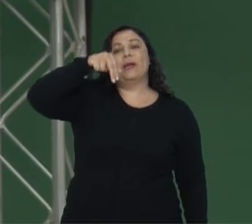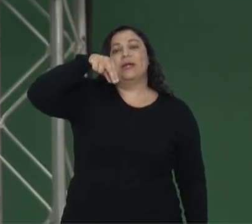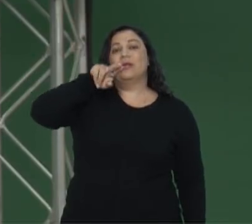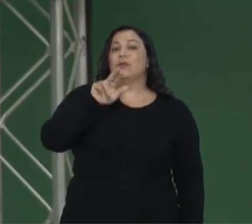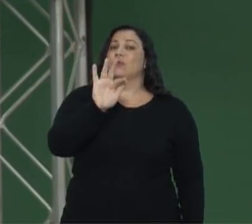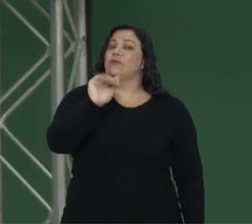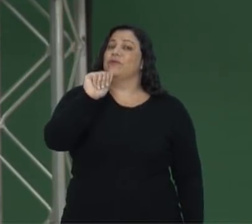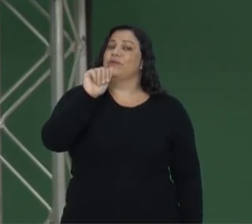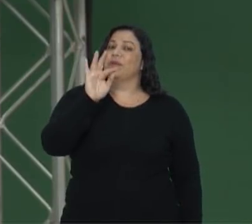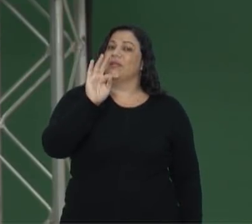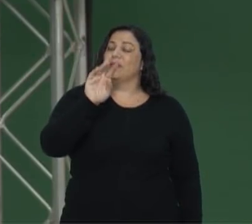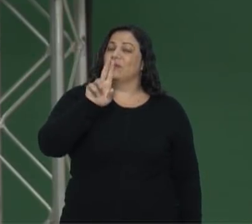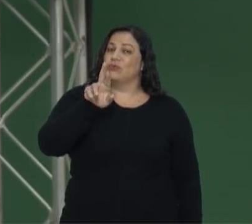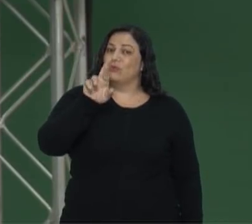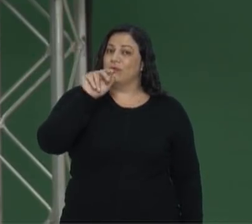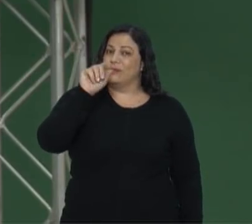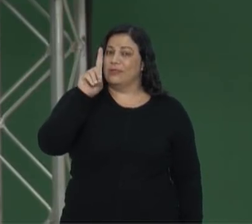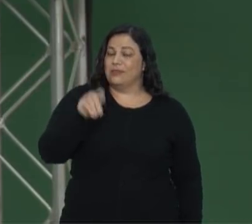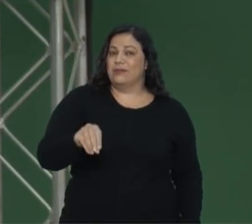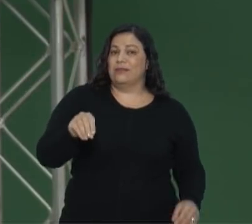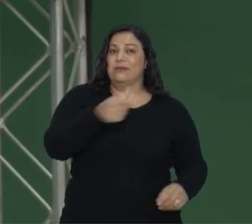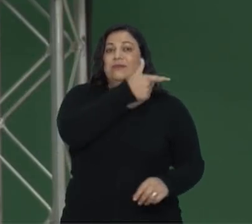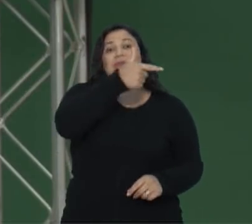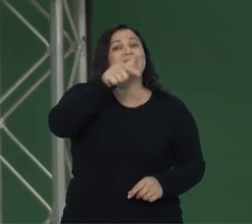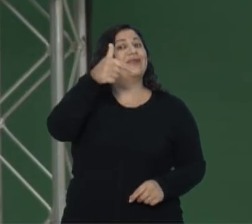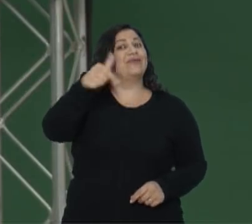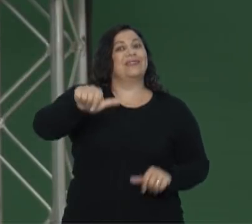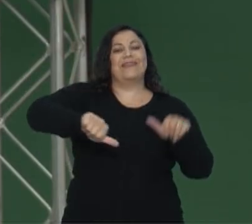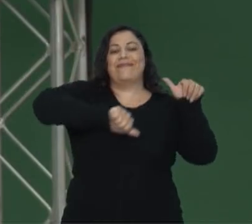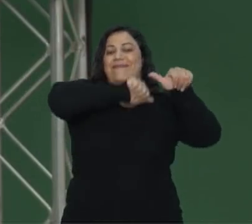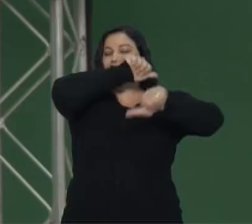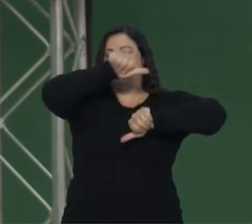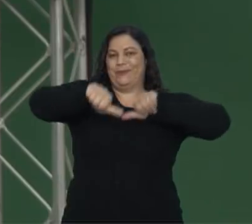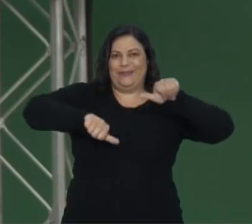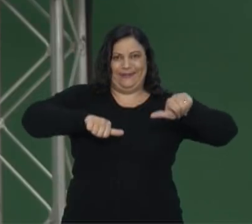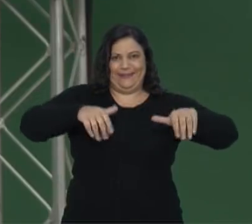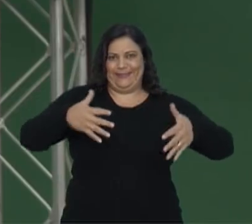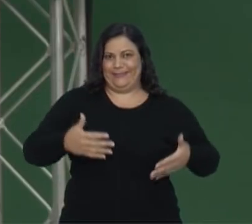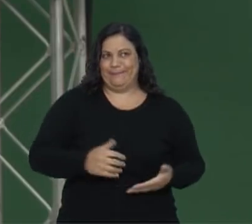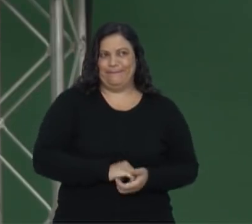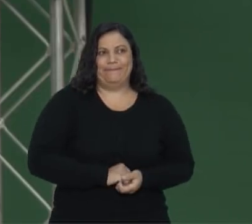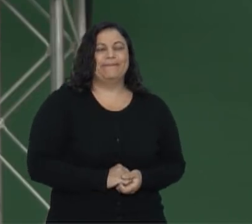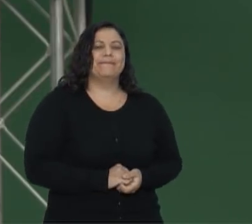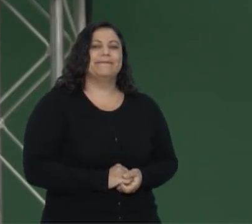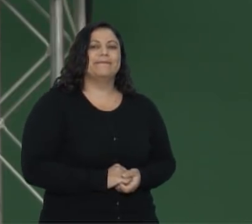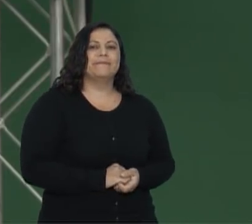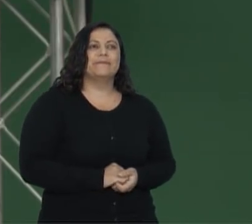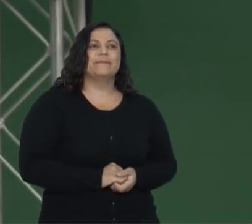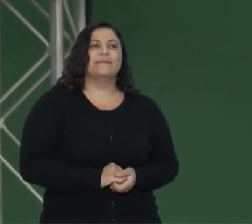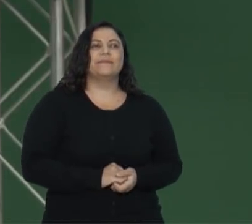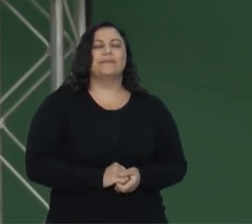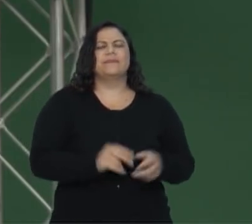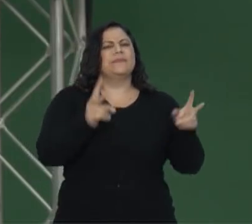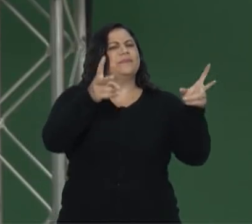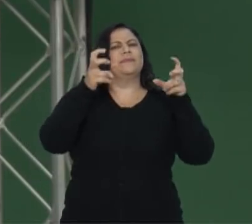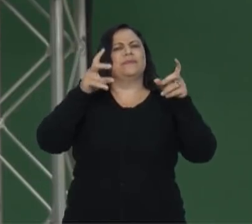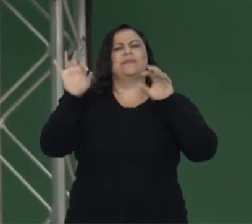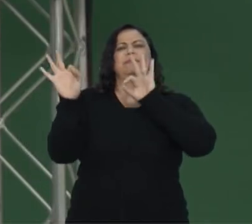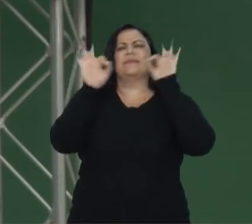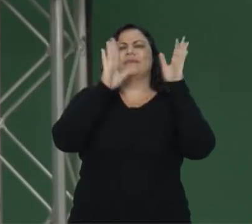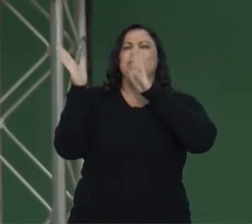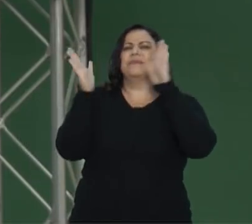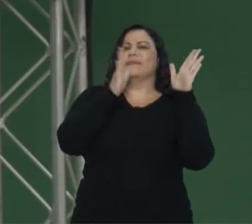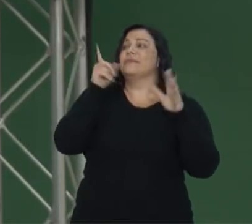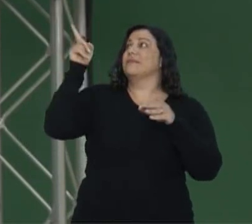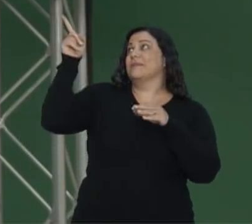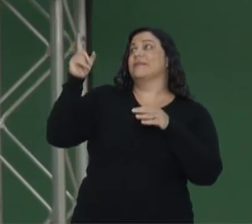sofreu transformações. Mas percebam agora esta outra tela. Eu ainda estou falando de material